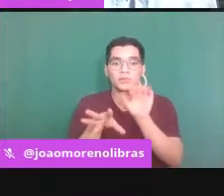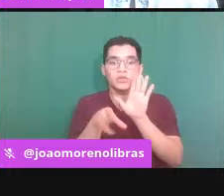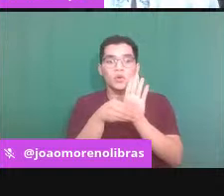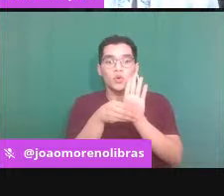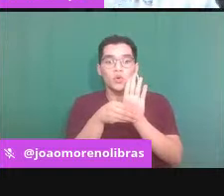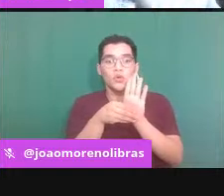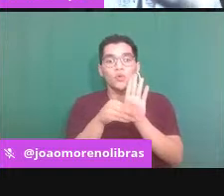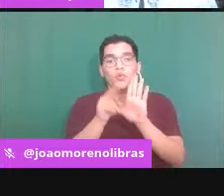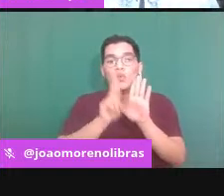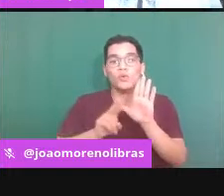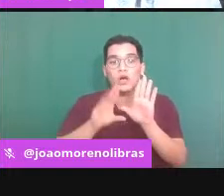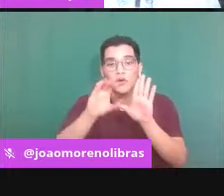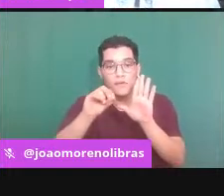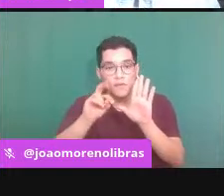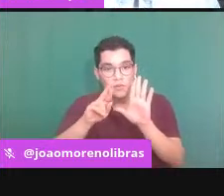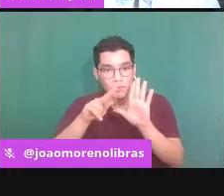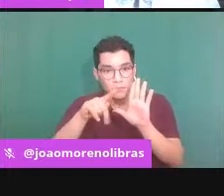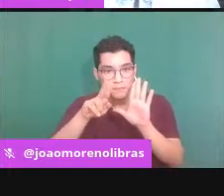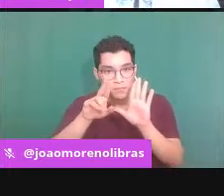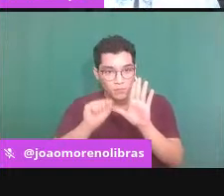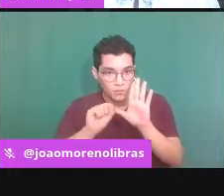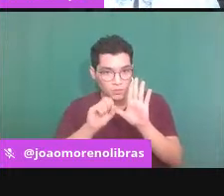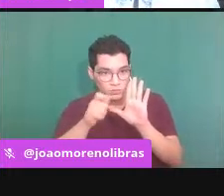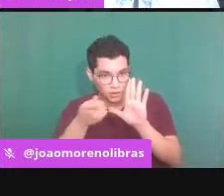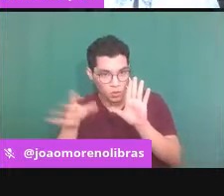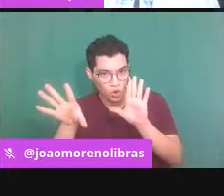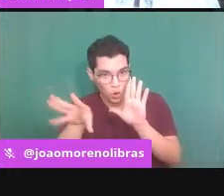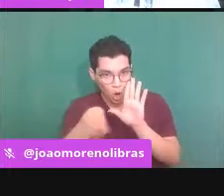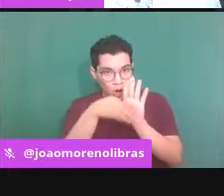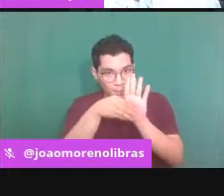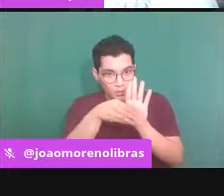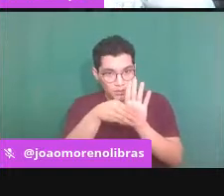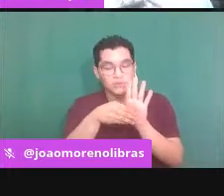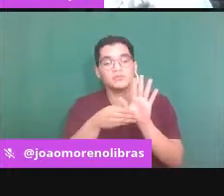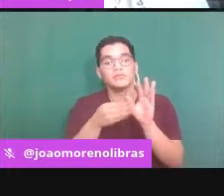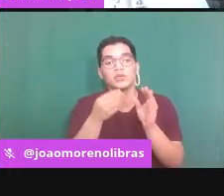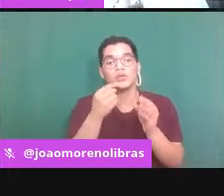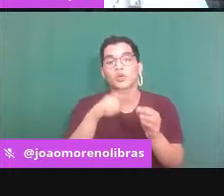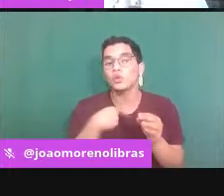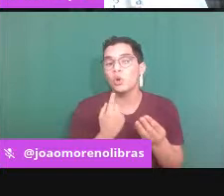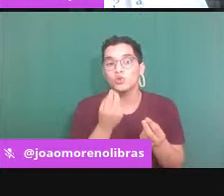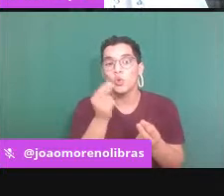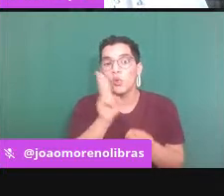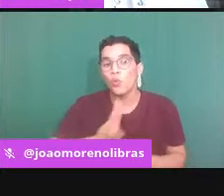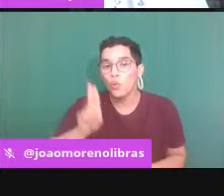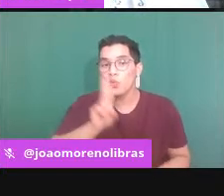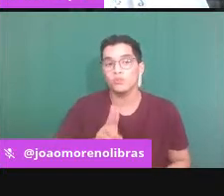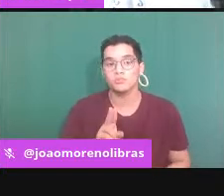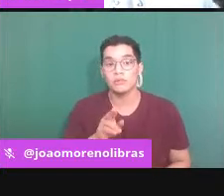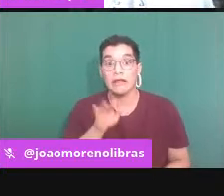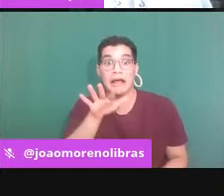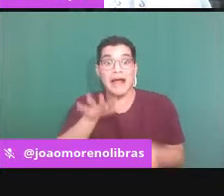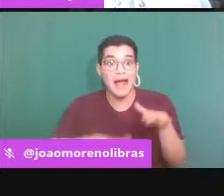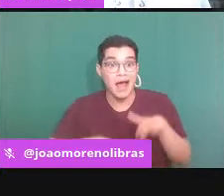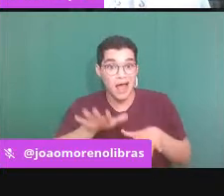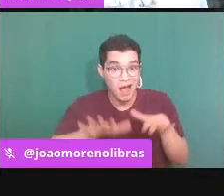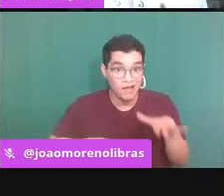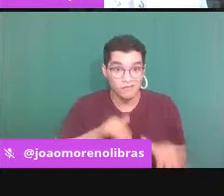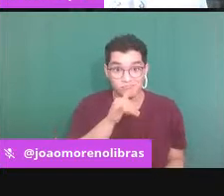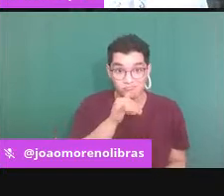Às vezes um corpus não é favorável para aquilo que nós queremos analisar. Muitas vezes um orientando chega com